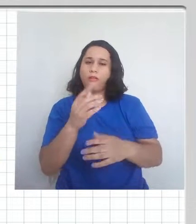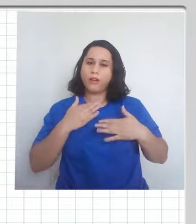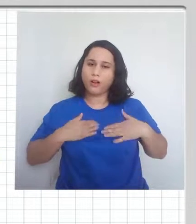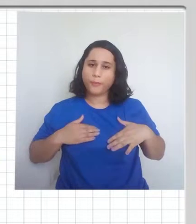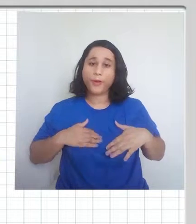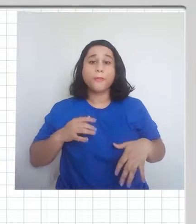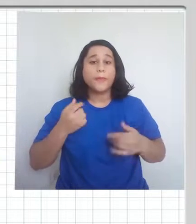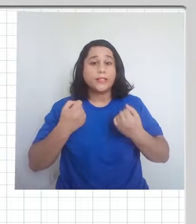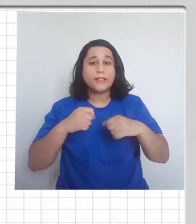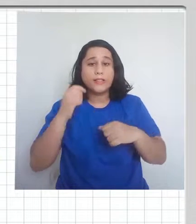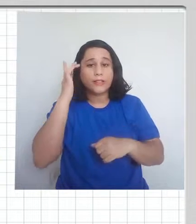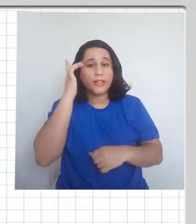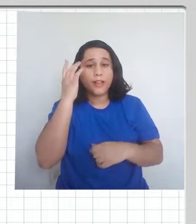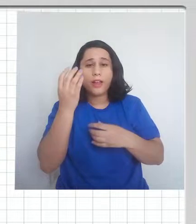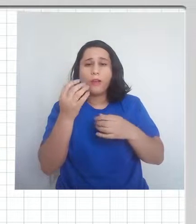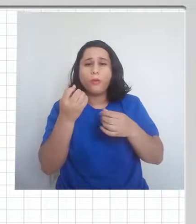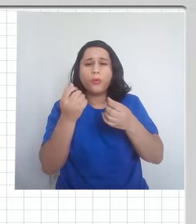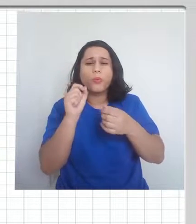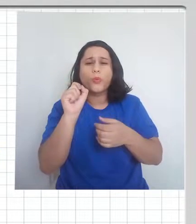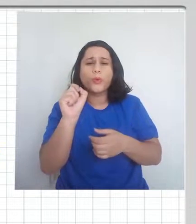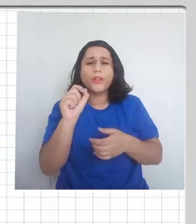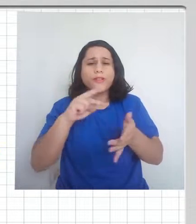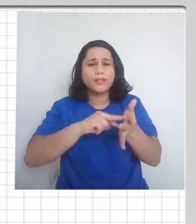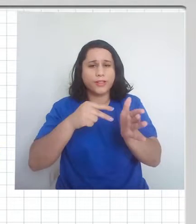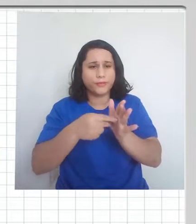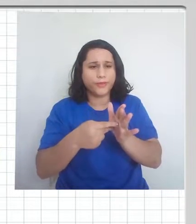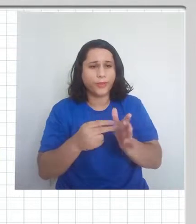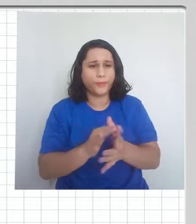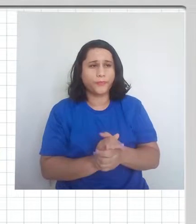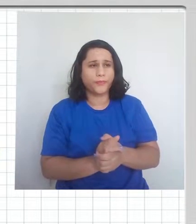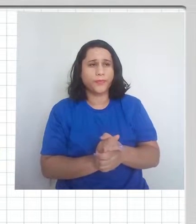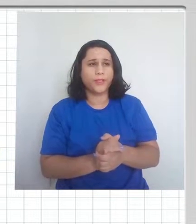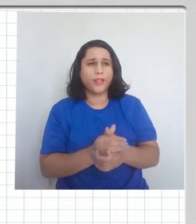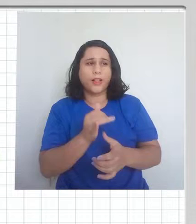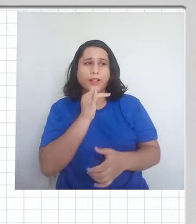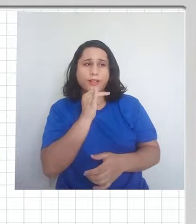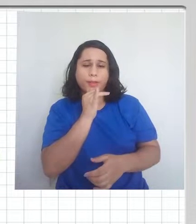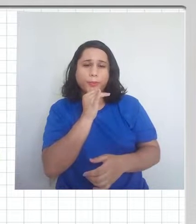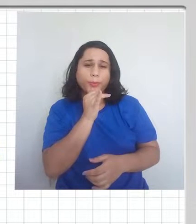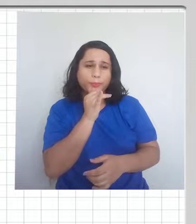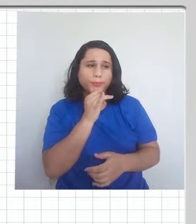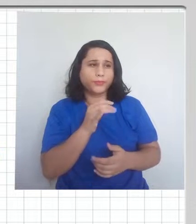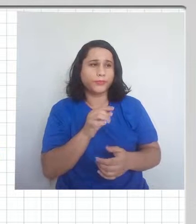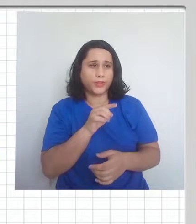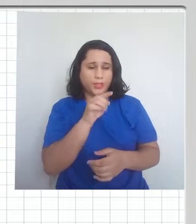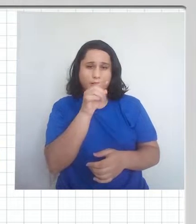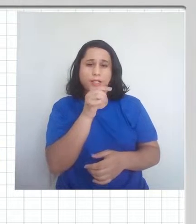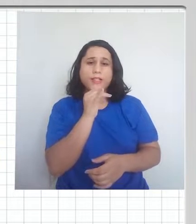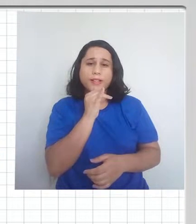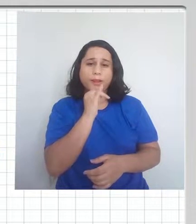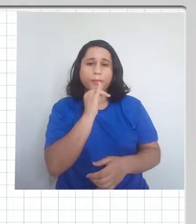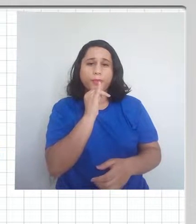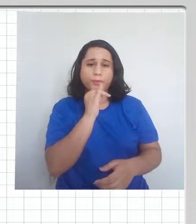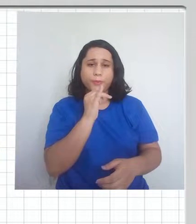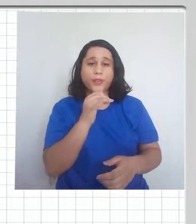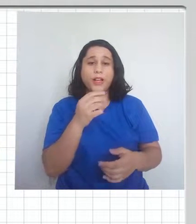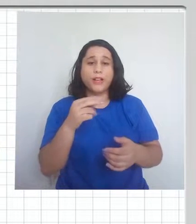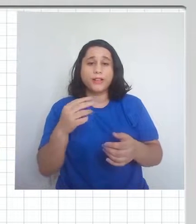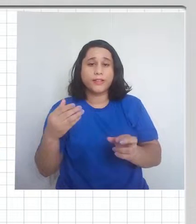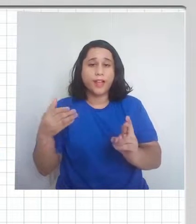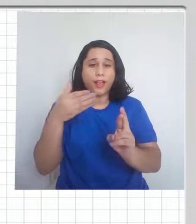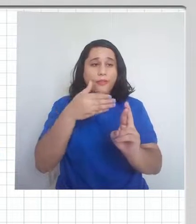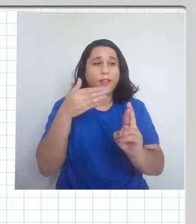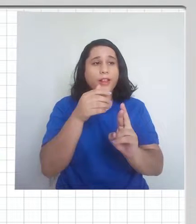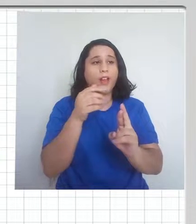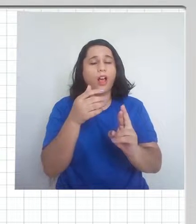uma delas. Nesse nosso caso, esse conjunto A se refere ao conjunto das vogais, no exemplo anterior, tá bom? E olha só como é feita